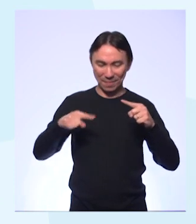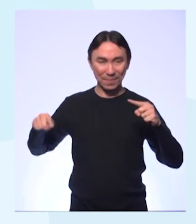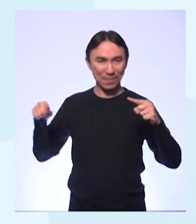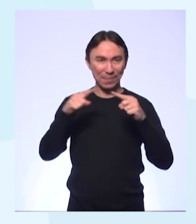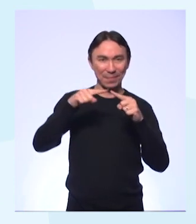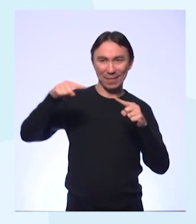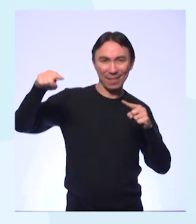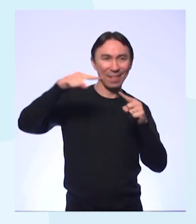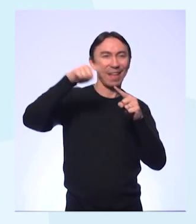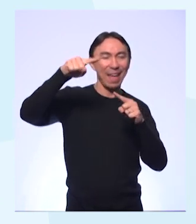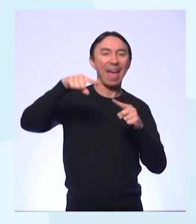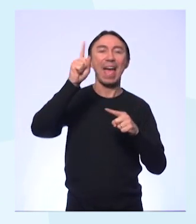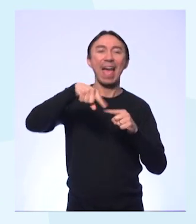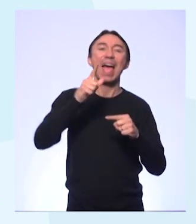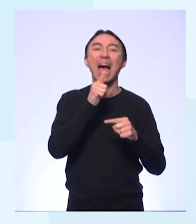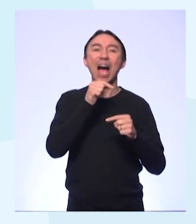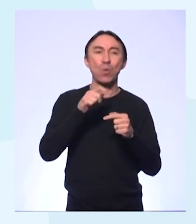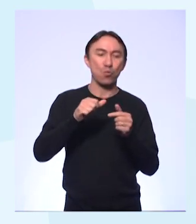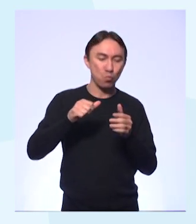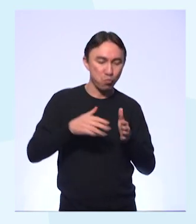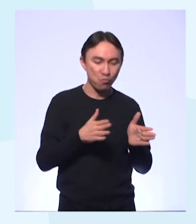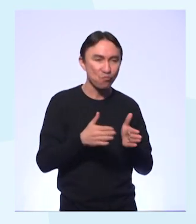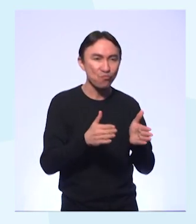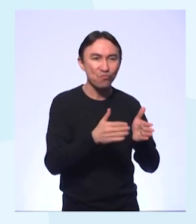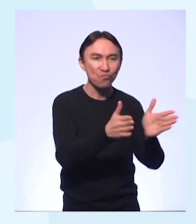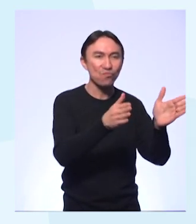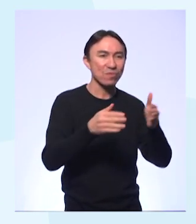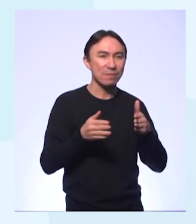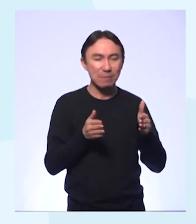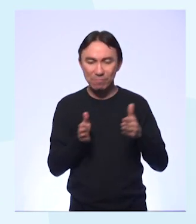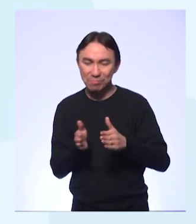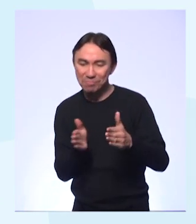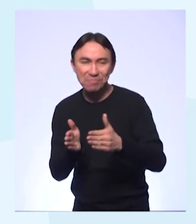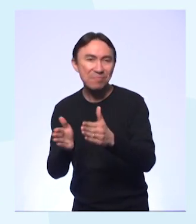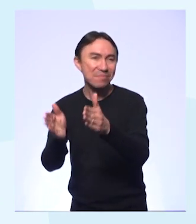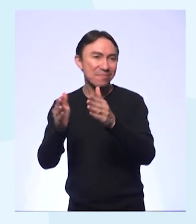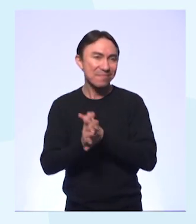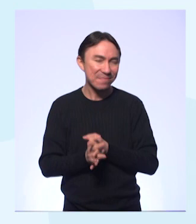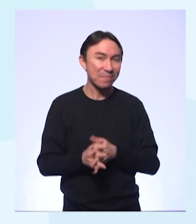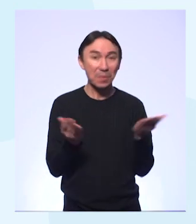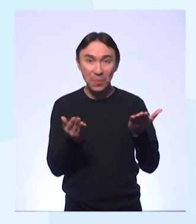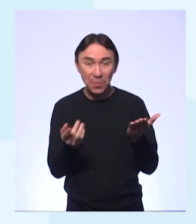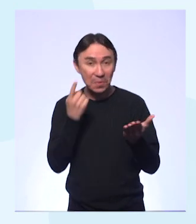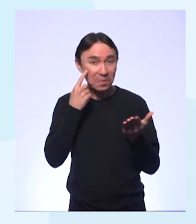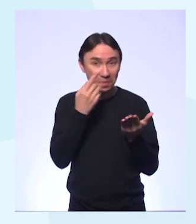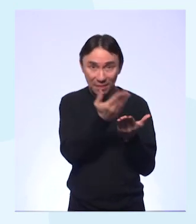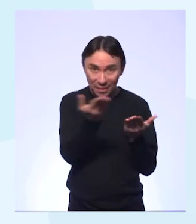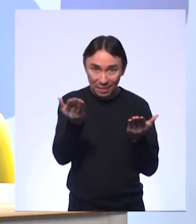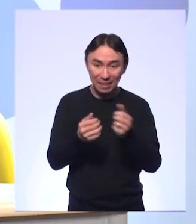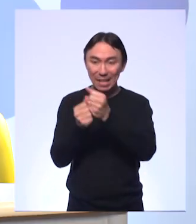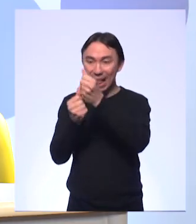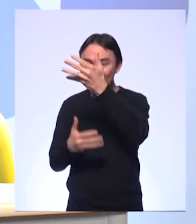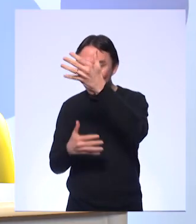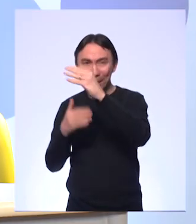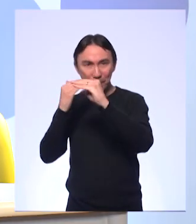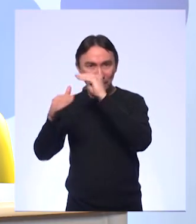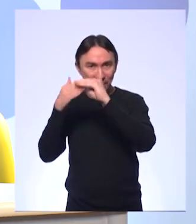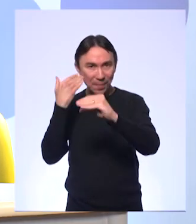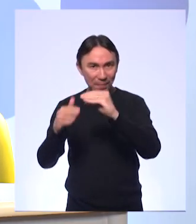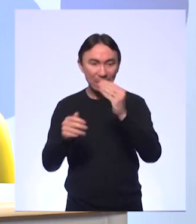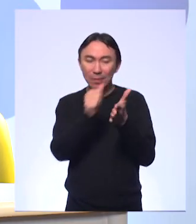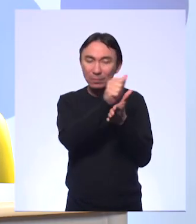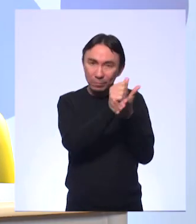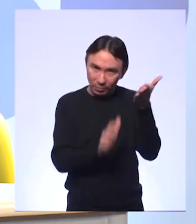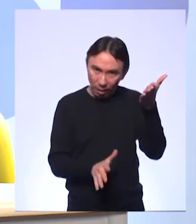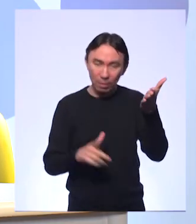está vendo o mapa e analisando, é justamente o que vocês vão fazer agora com a nossa atividade, tá? Então,